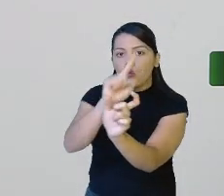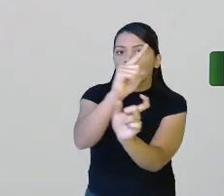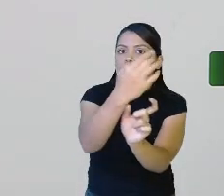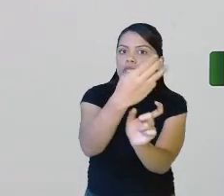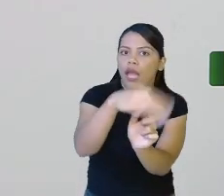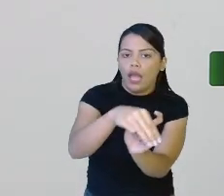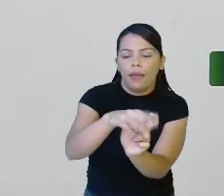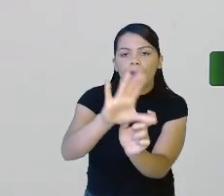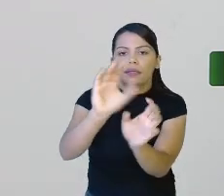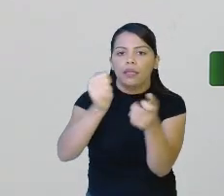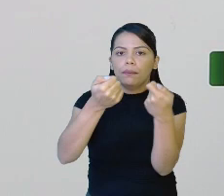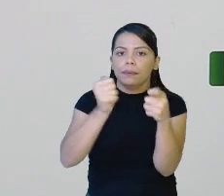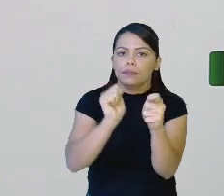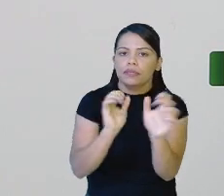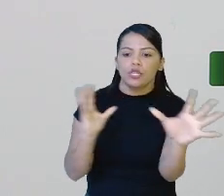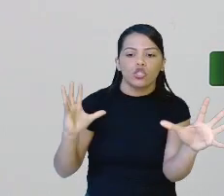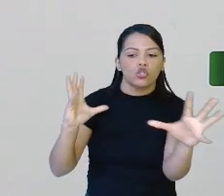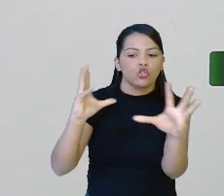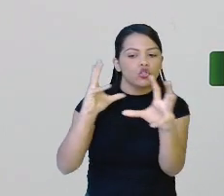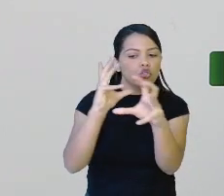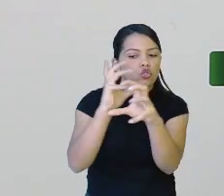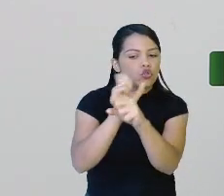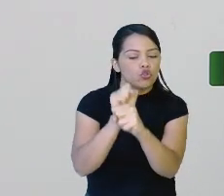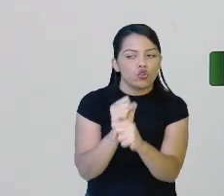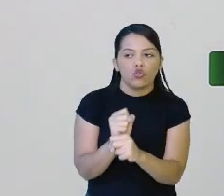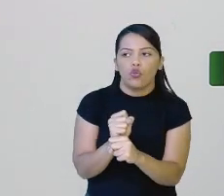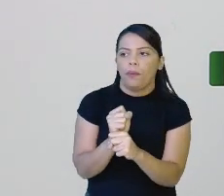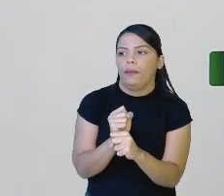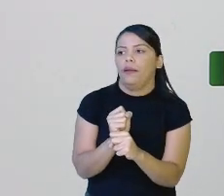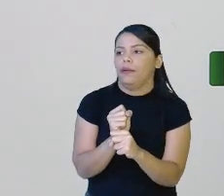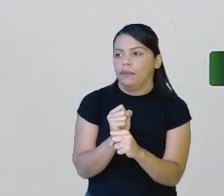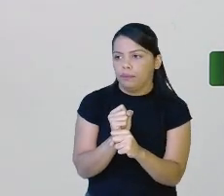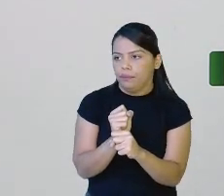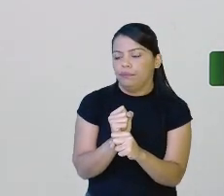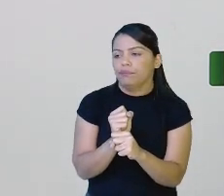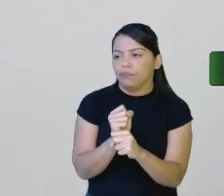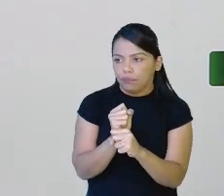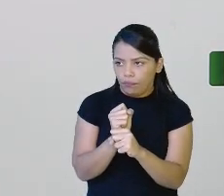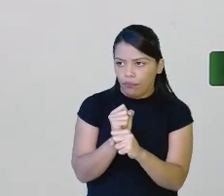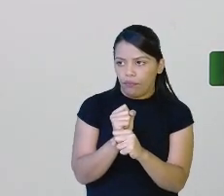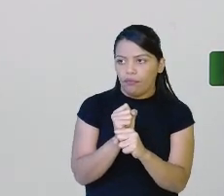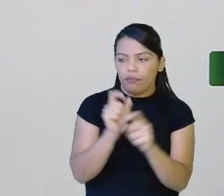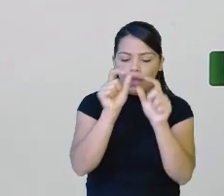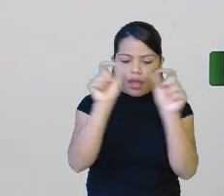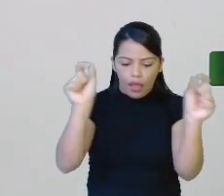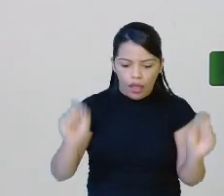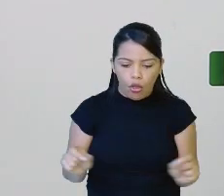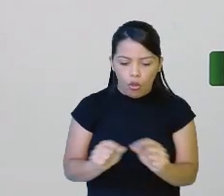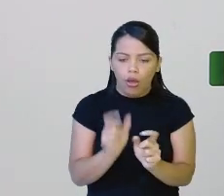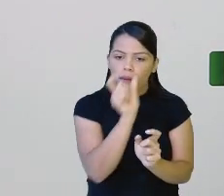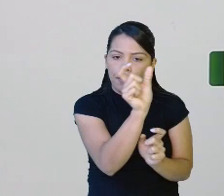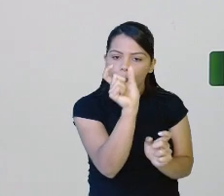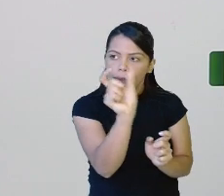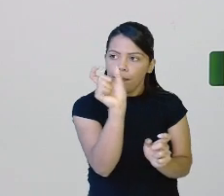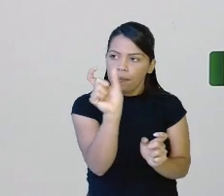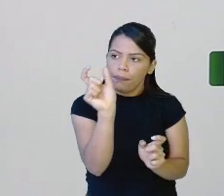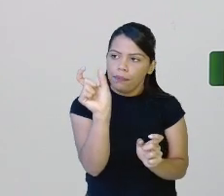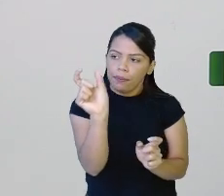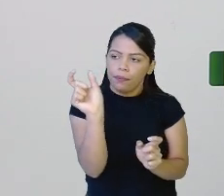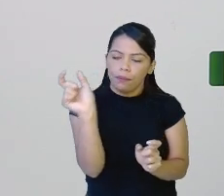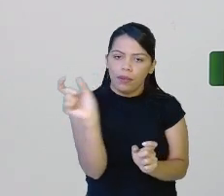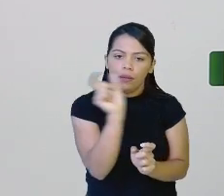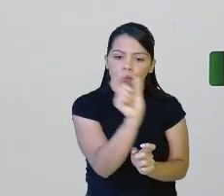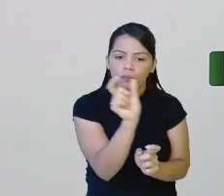preciso somar cada lado do meu quadrado. Neste caso aqui é um quadrado. 1,